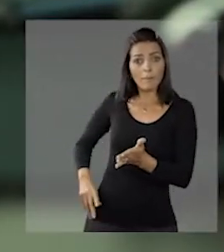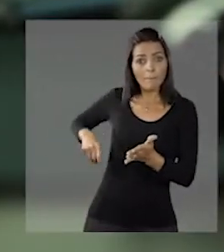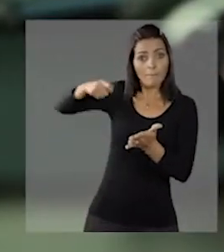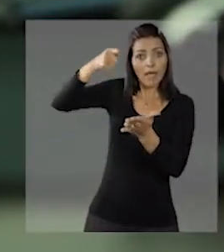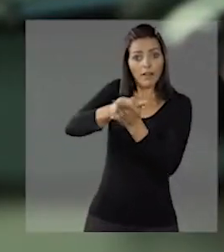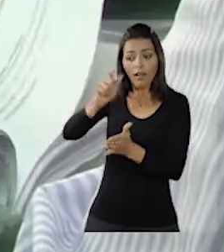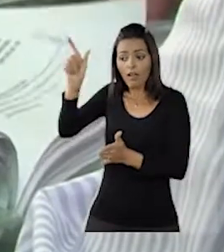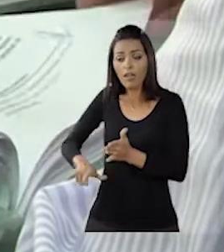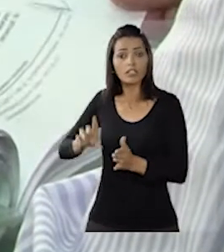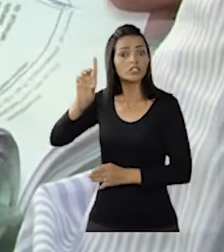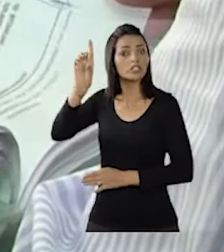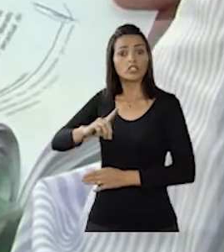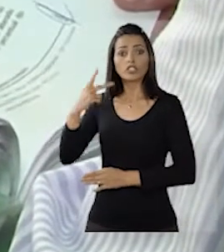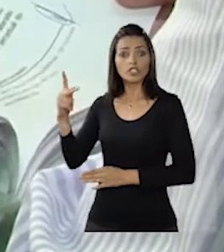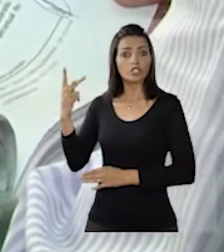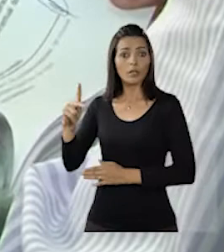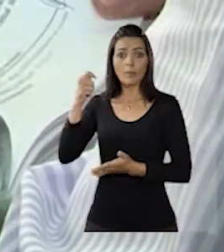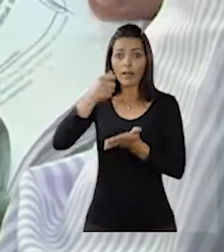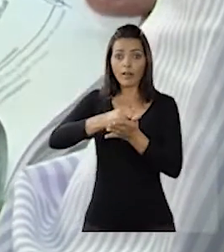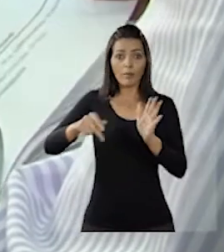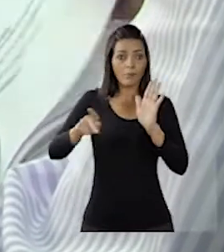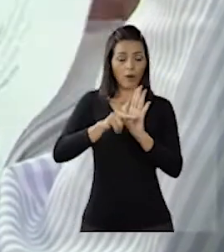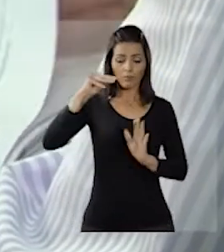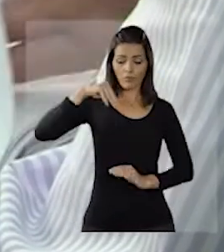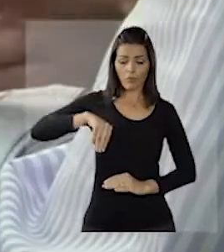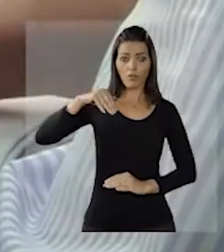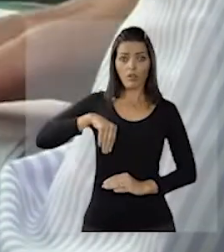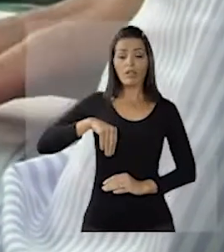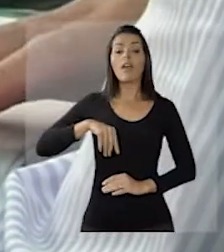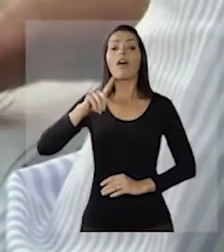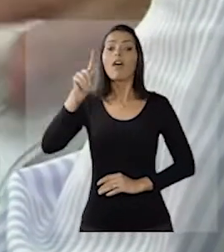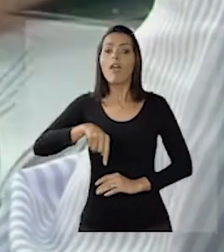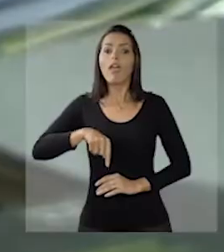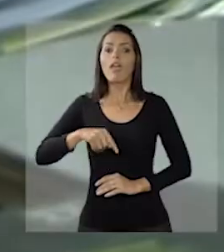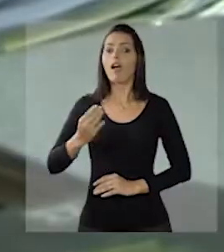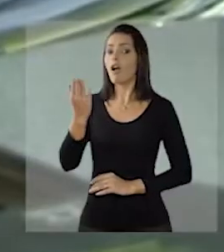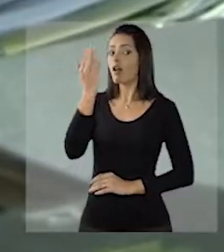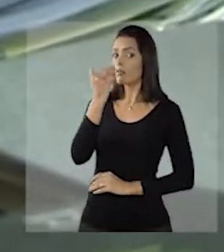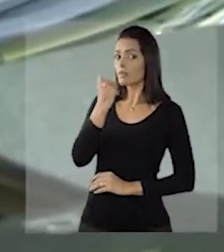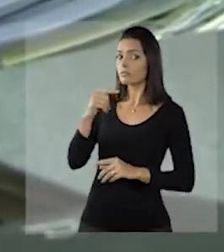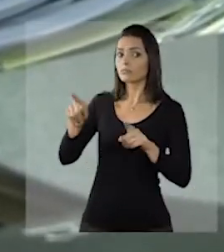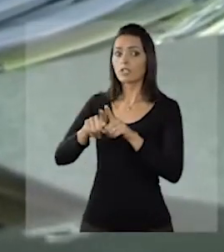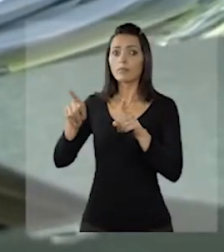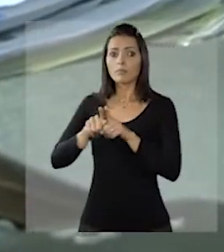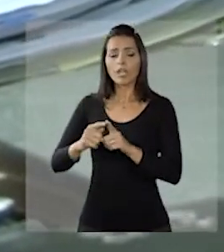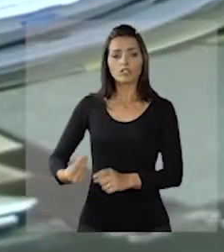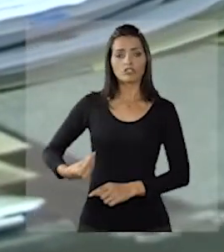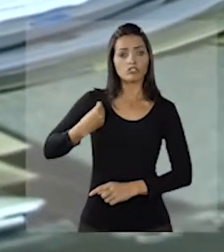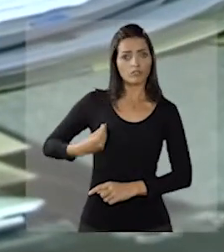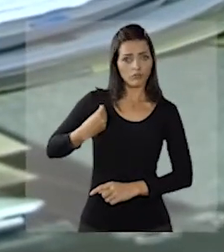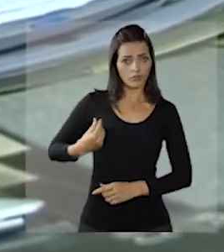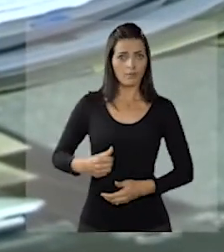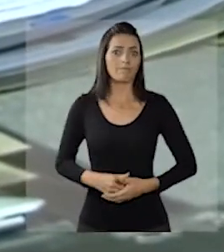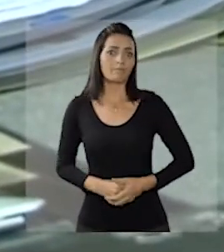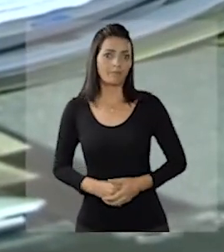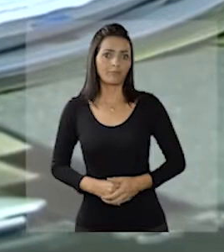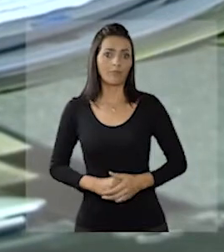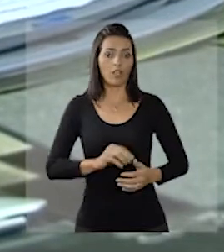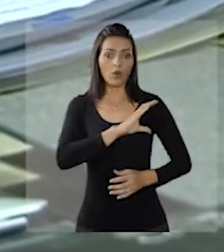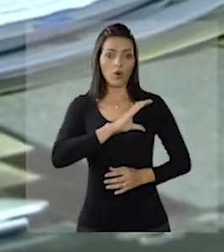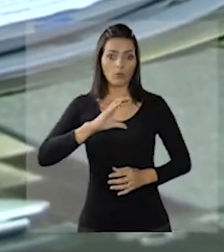custos justamente a quem busca o devido pagamento dos próprios honorários, cuja natureza é alimentícia e